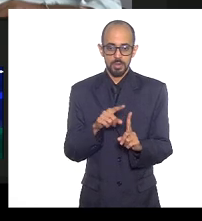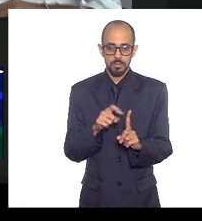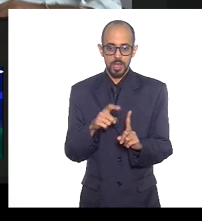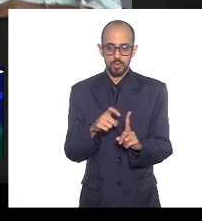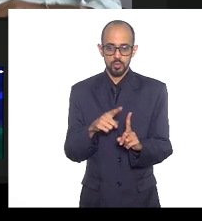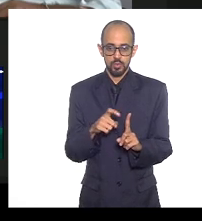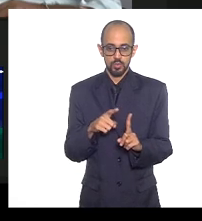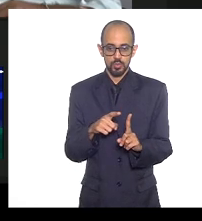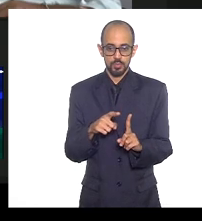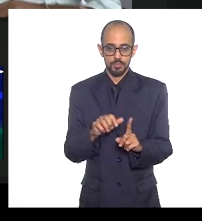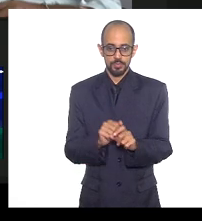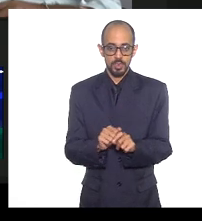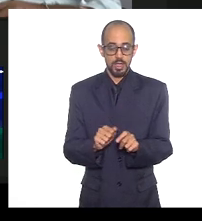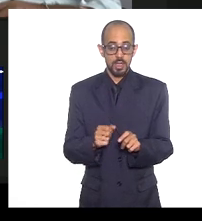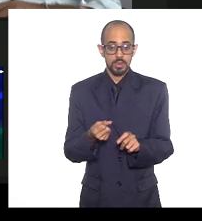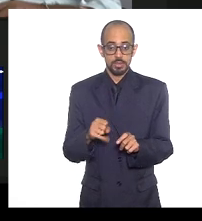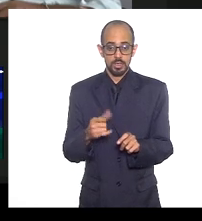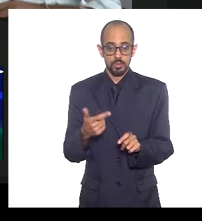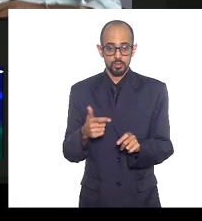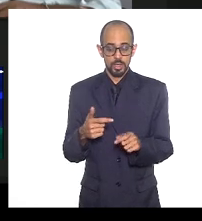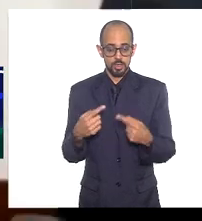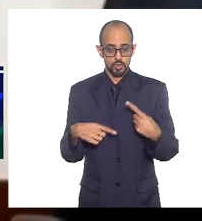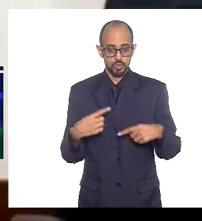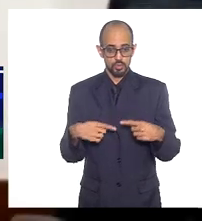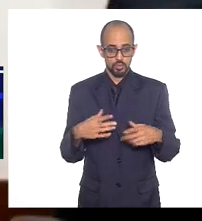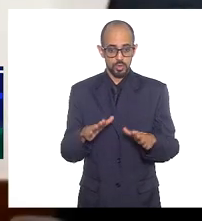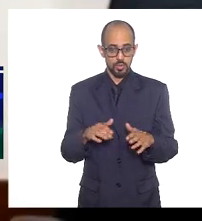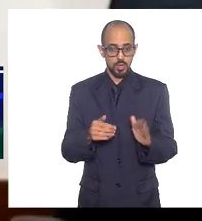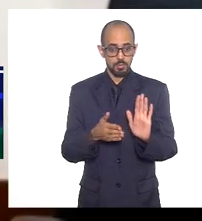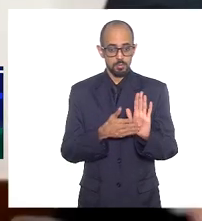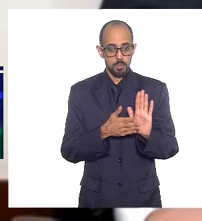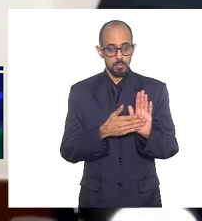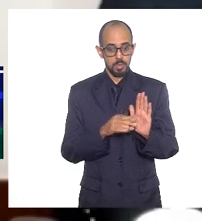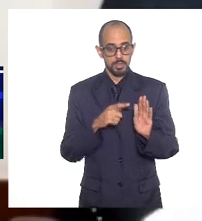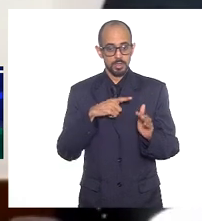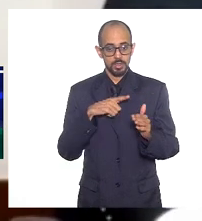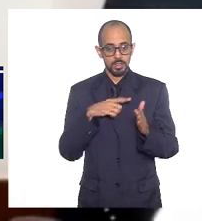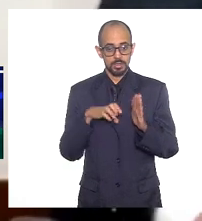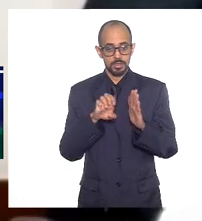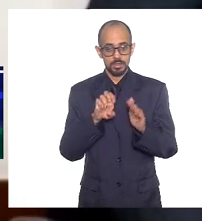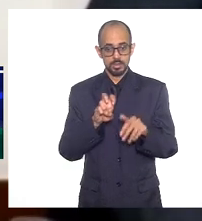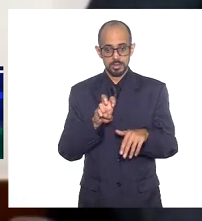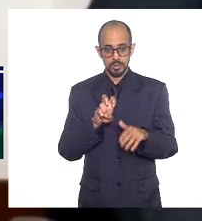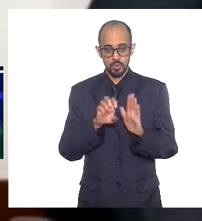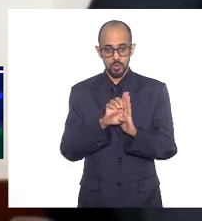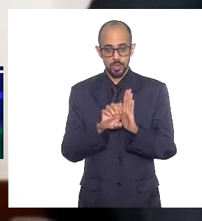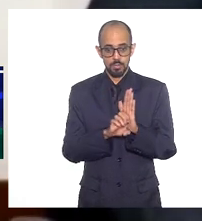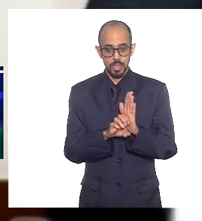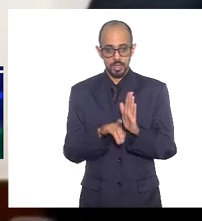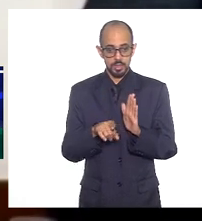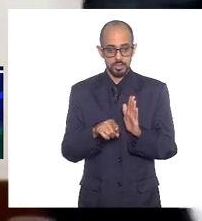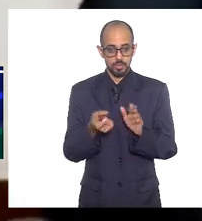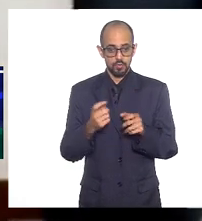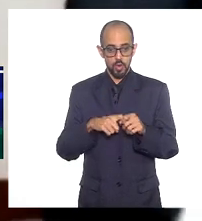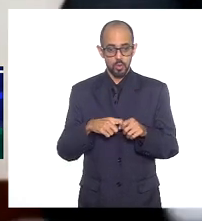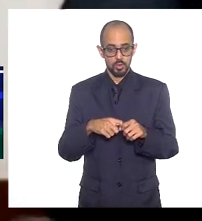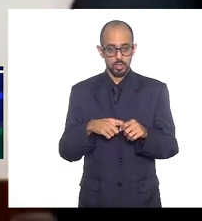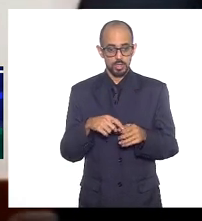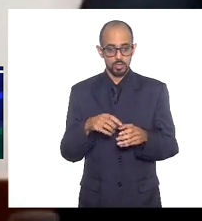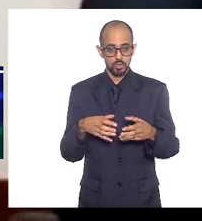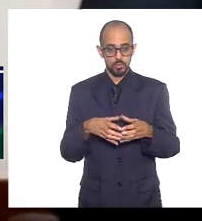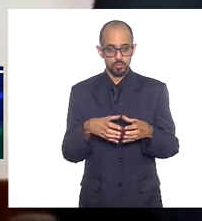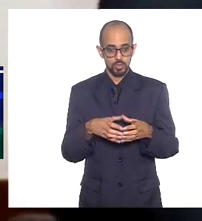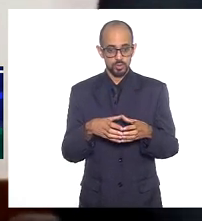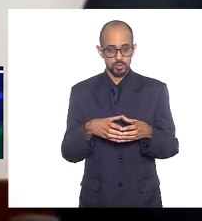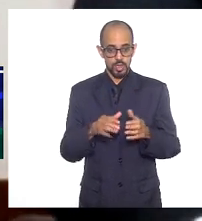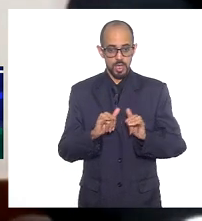Havendo quem queira discutir, encerra a discussão, o presidente proposta recebeu cinco emendas e retorna às comissões. Anuncio